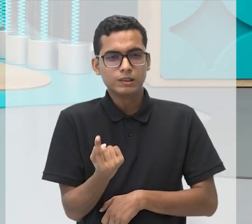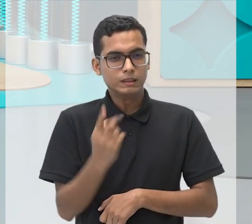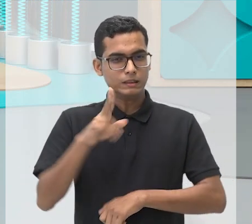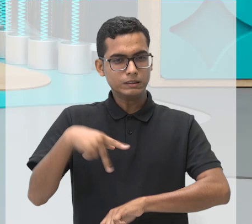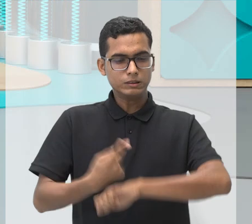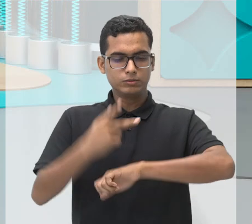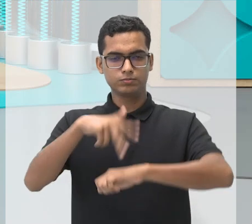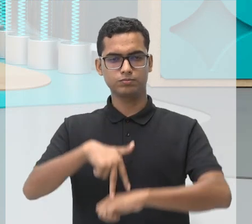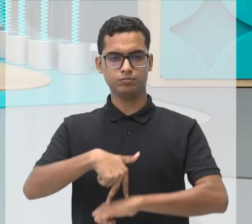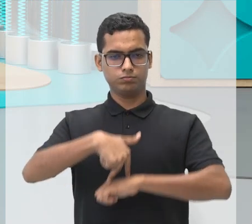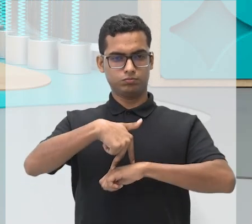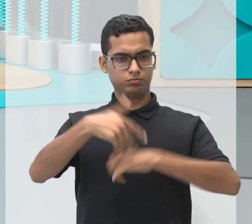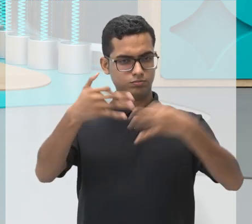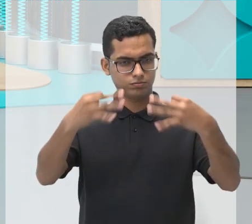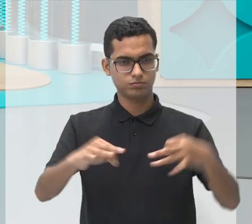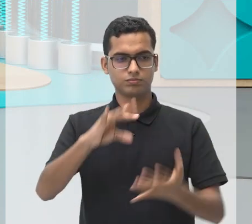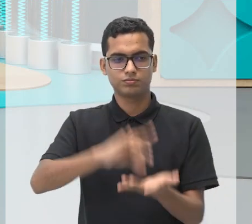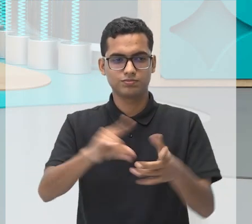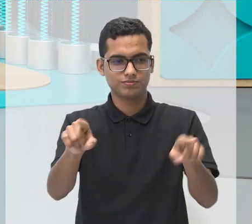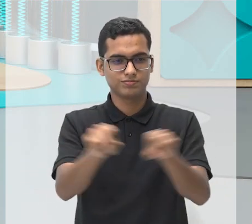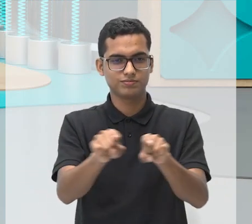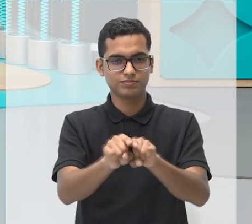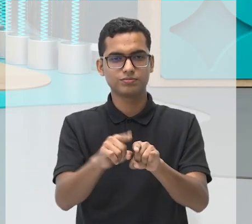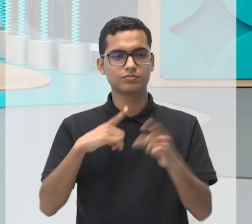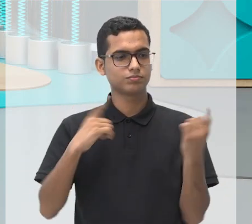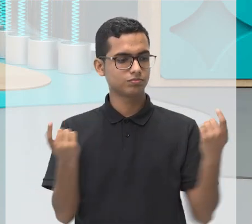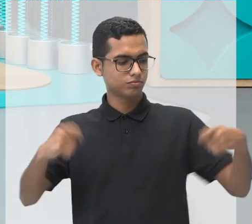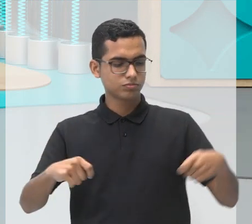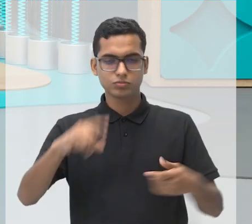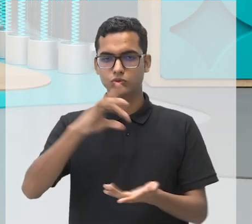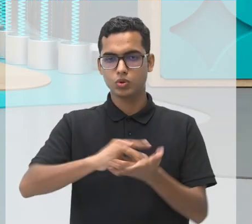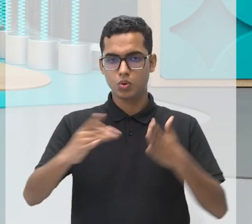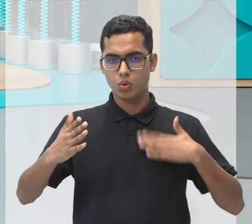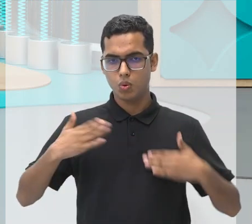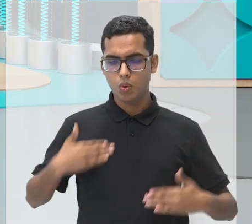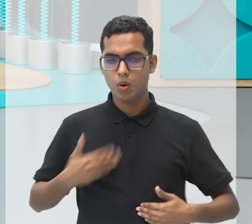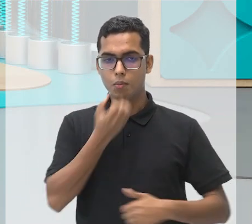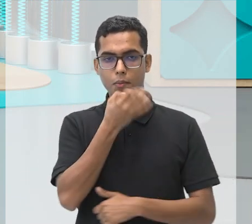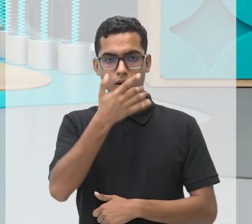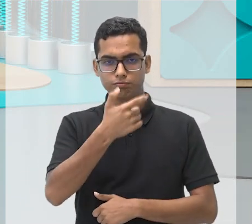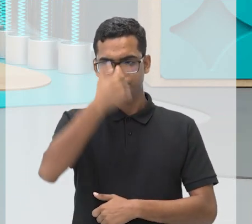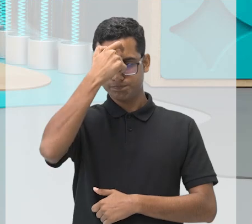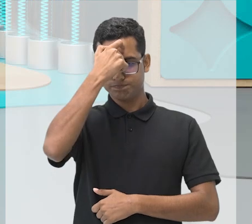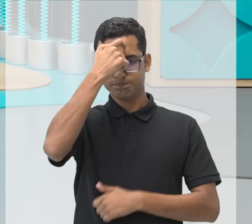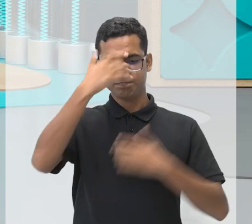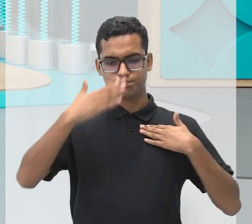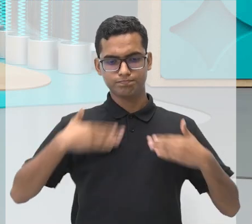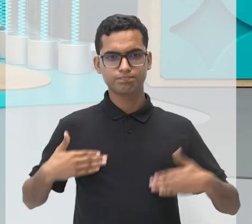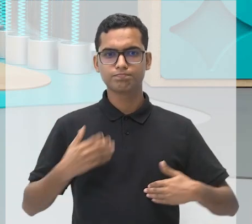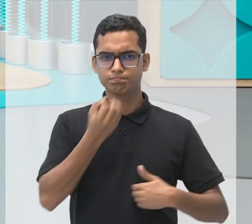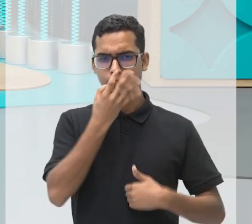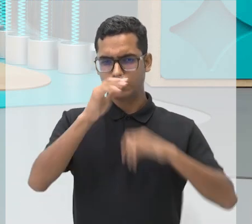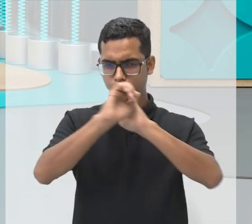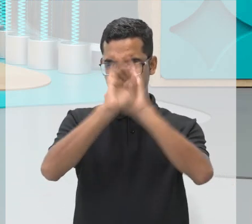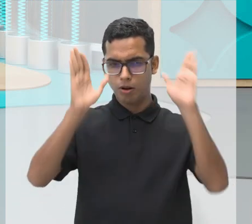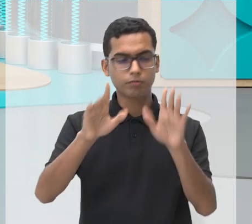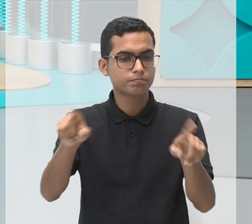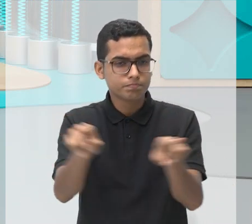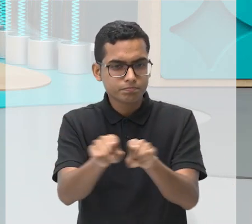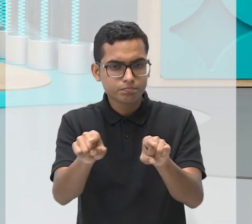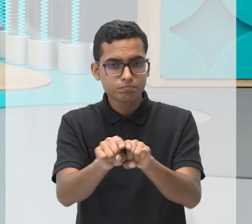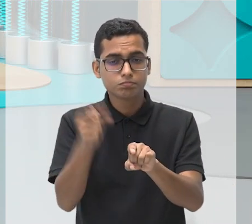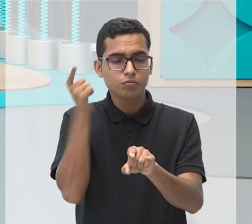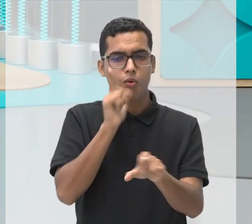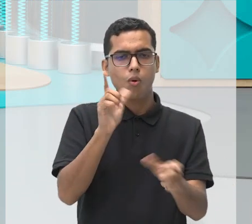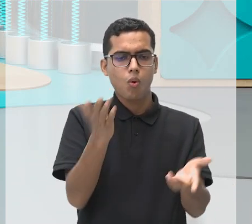correta, ter essa capacidade física bem trabalhada, né? essa consciência corporal bem definida, e a gente consegue manter